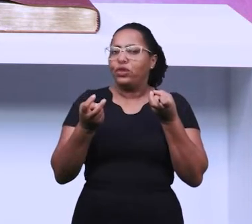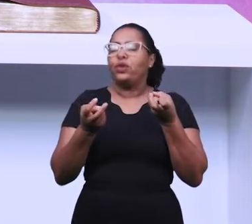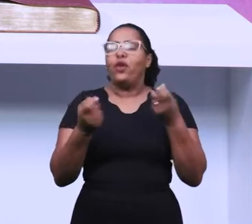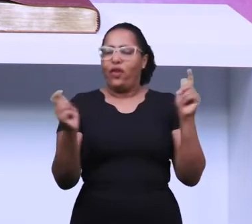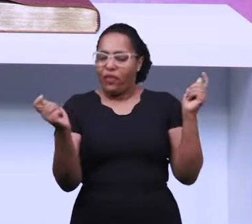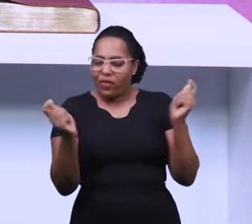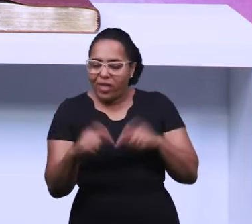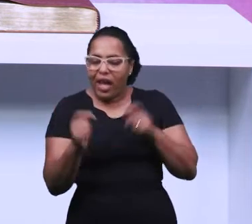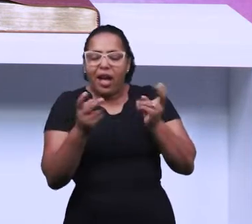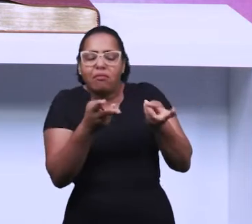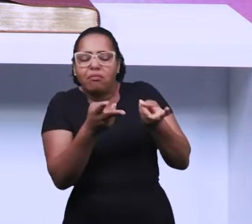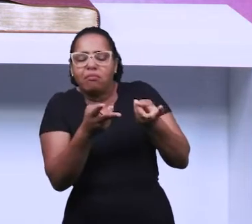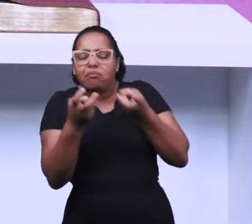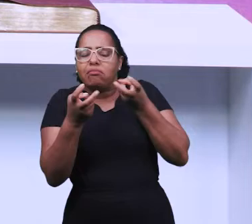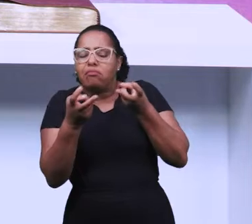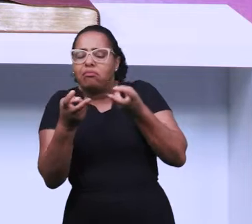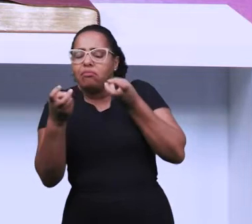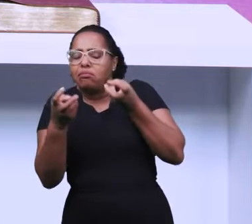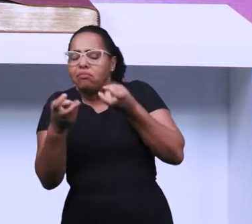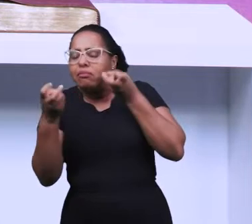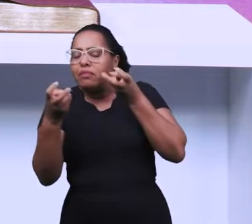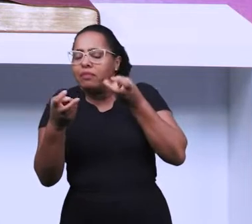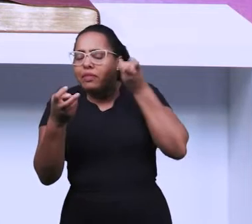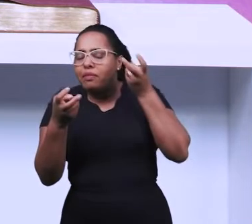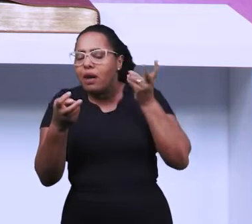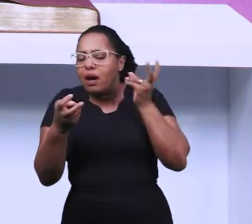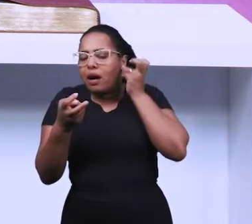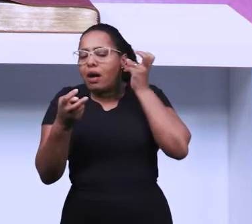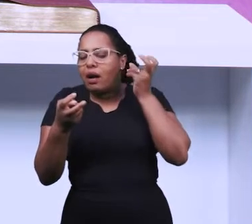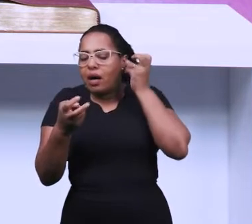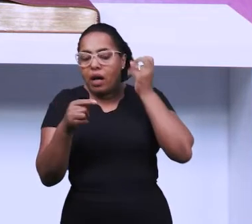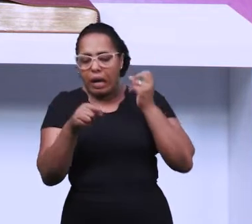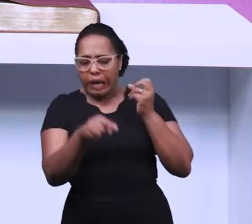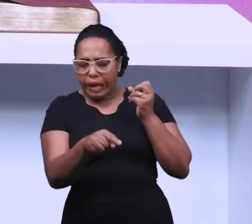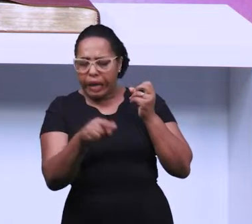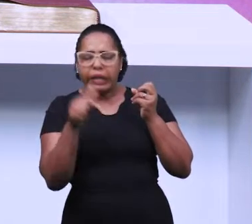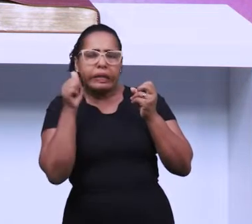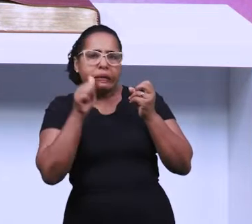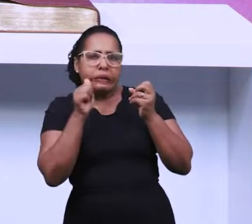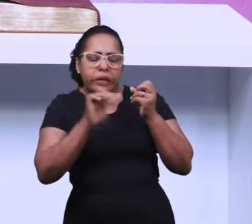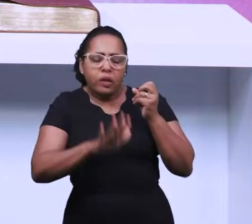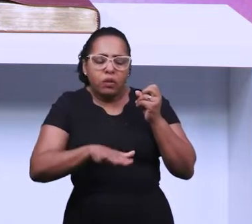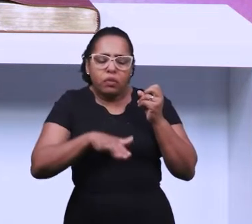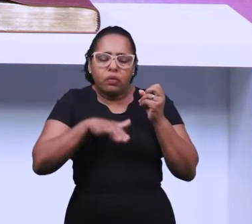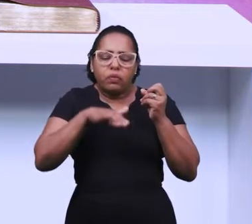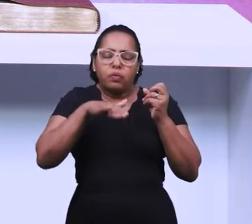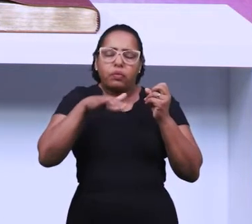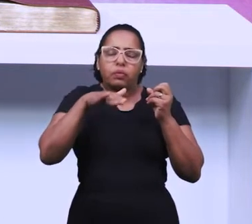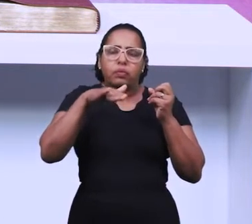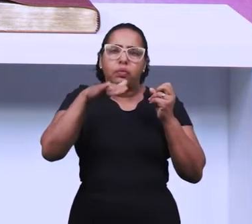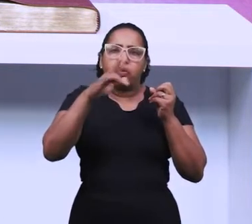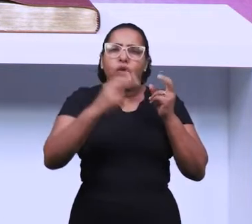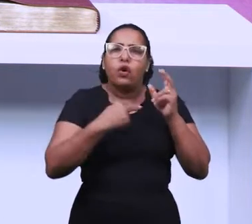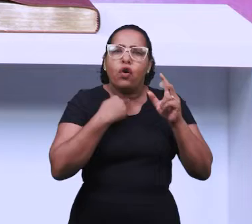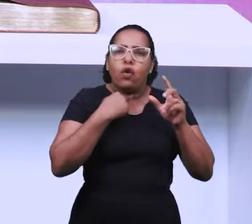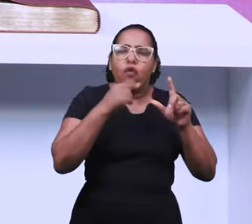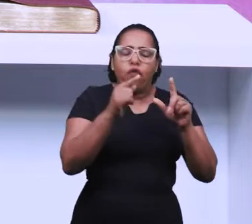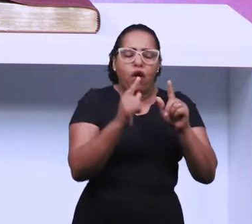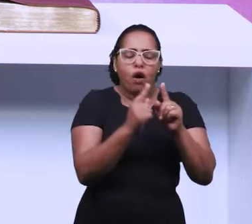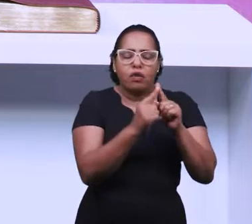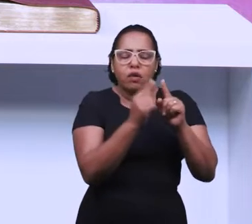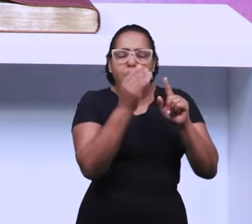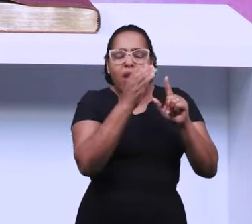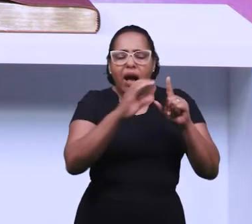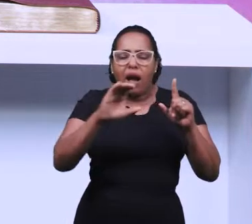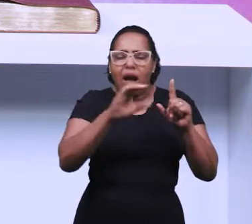Nós conseguimos perceber, porque provavelmente a menina na adolescência vai conseguir desenvolver uma maior extensão